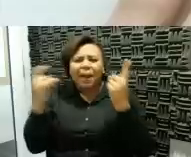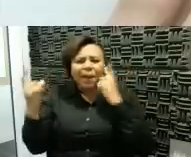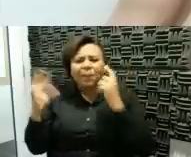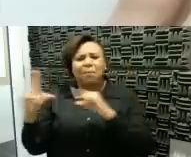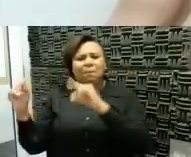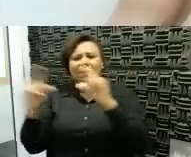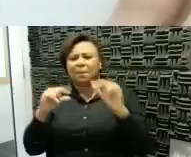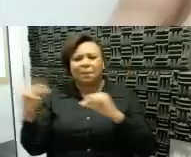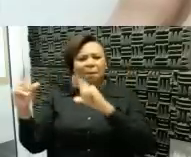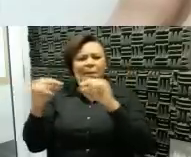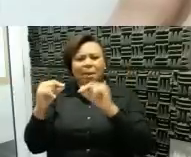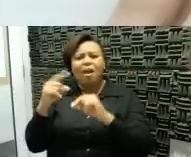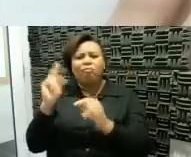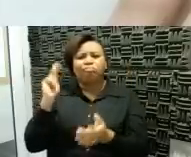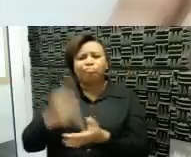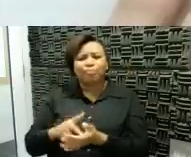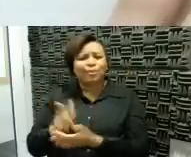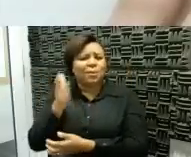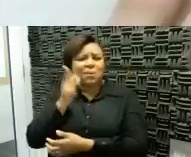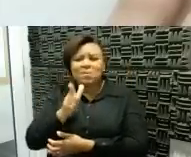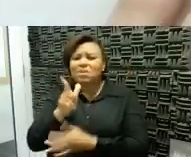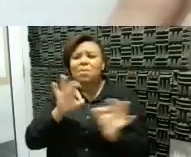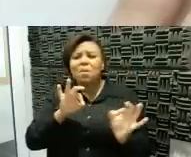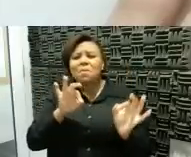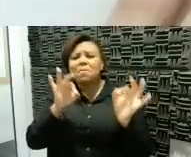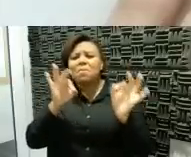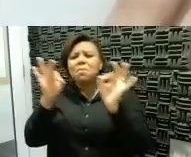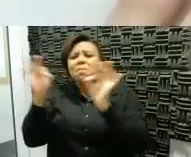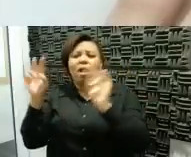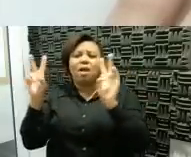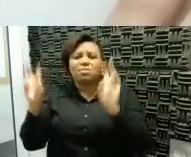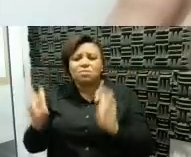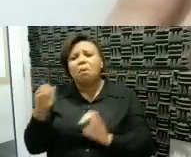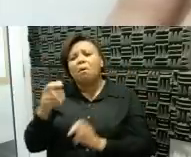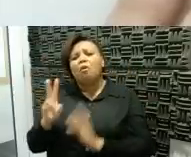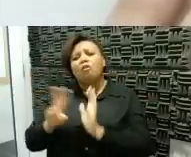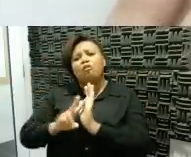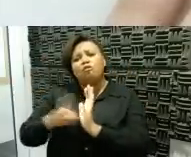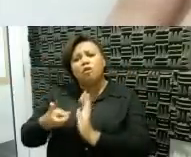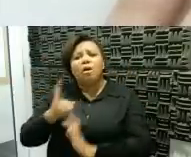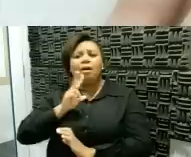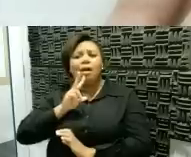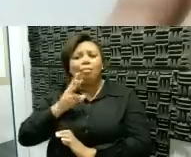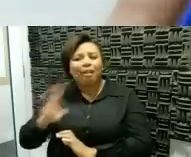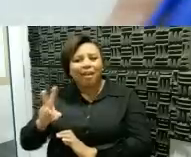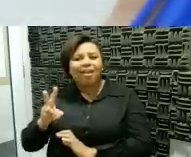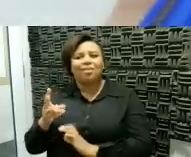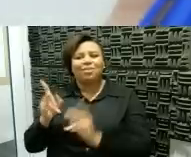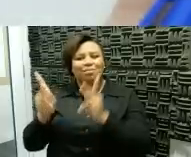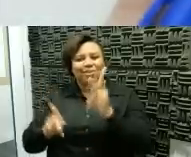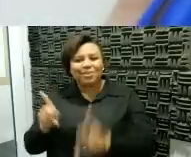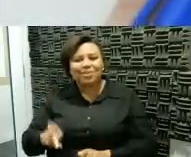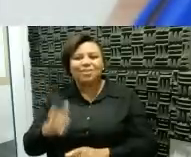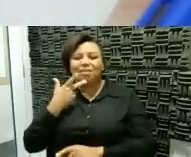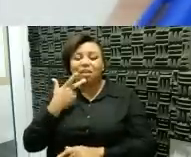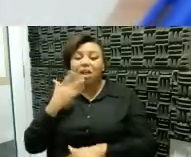realmente não conseguiam acompanhar o assunto ou até o vocabulário né da do que aquelas pessoas estavam falando às vezes aquele professor que fala